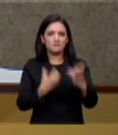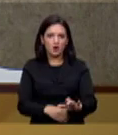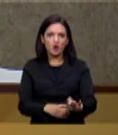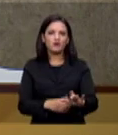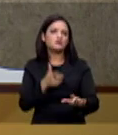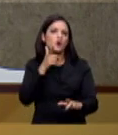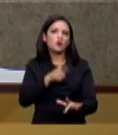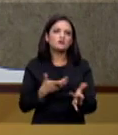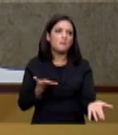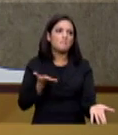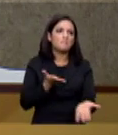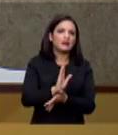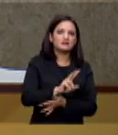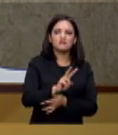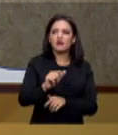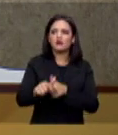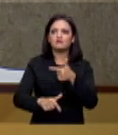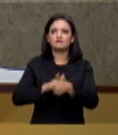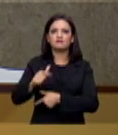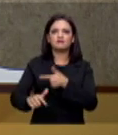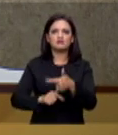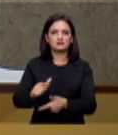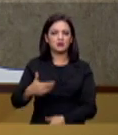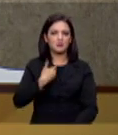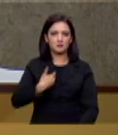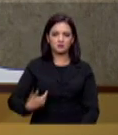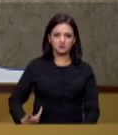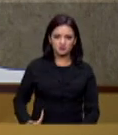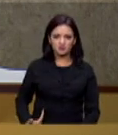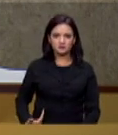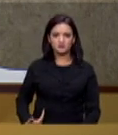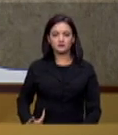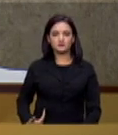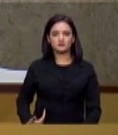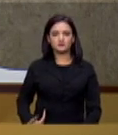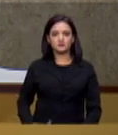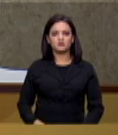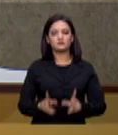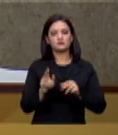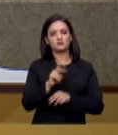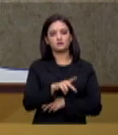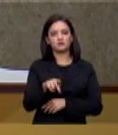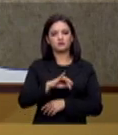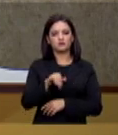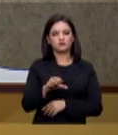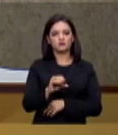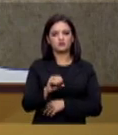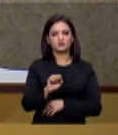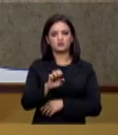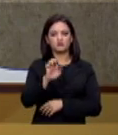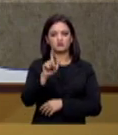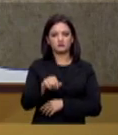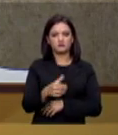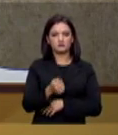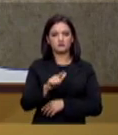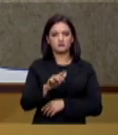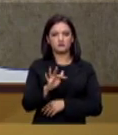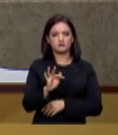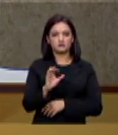no funcionalismo público brasileiro, conforme lição do professor José Afonso da Silva, no seu curso de Direito